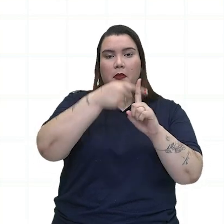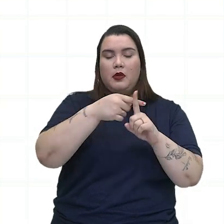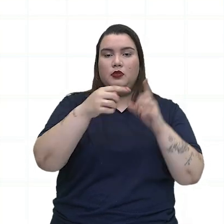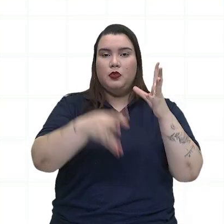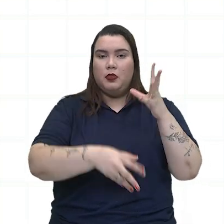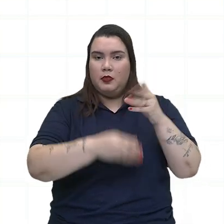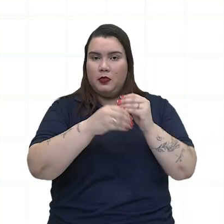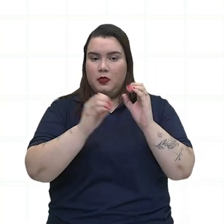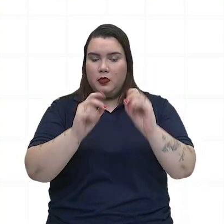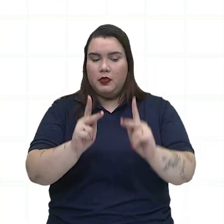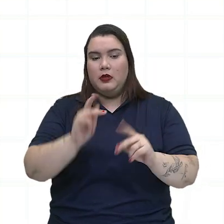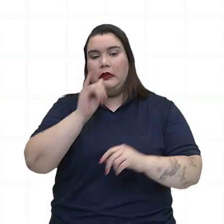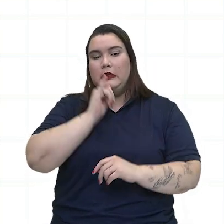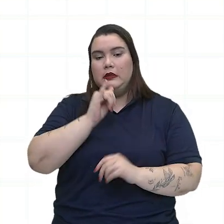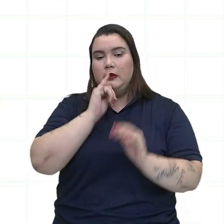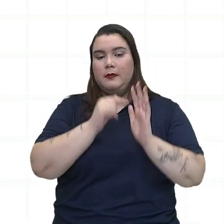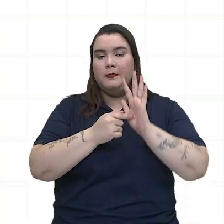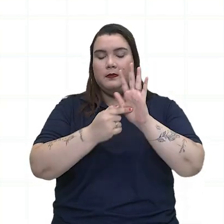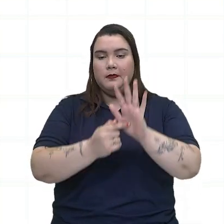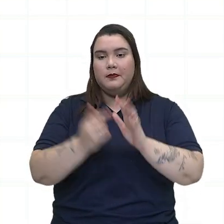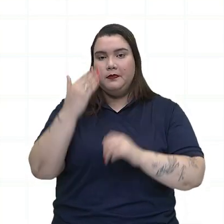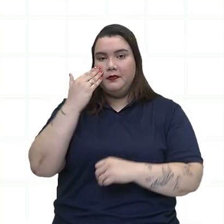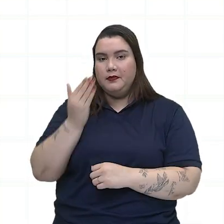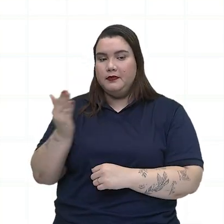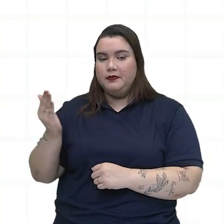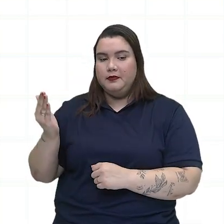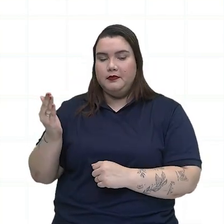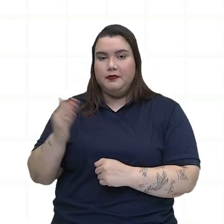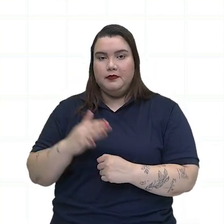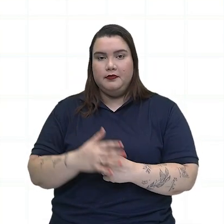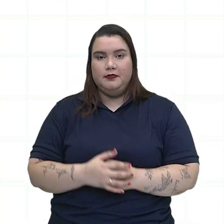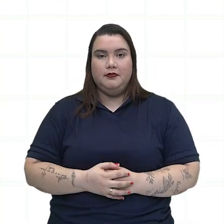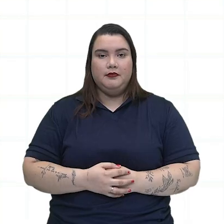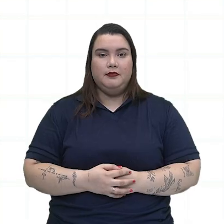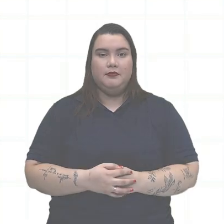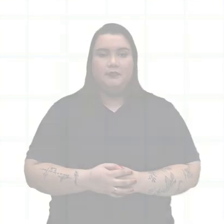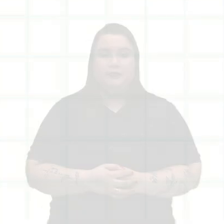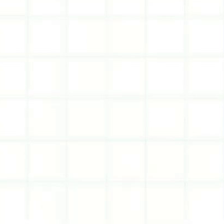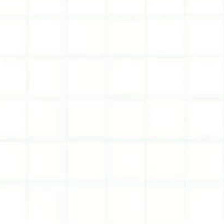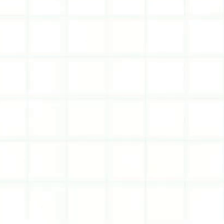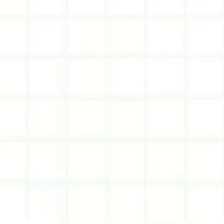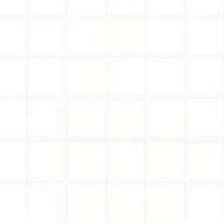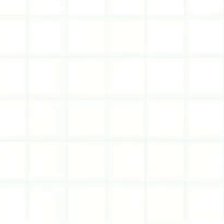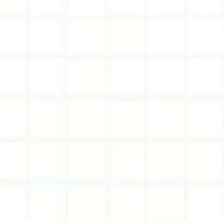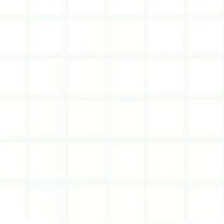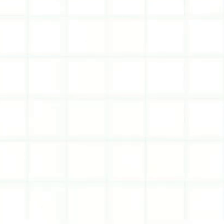complemento. Vou dar um exemplo aqui para vocês, ó. I